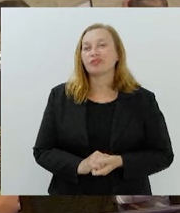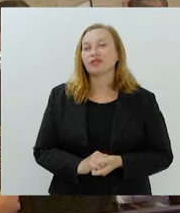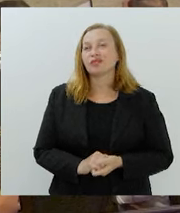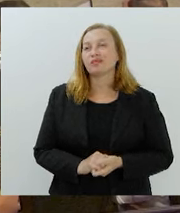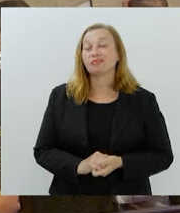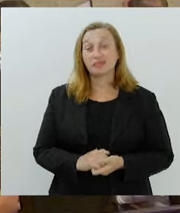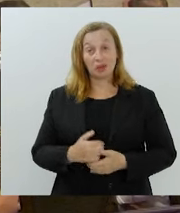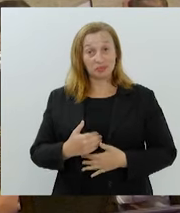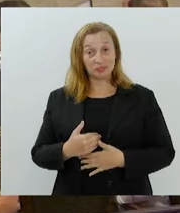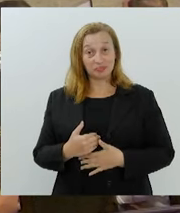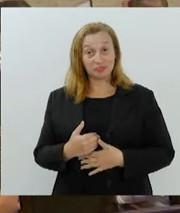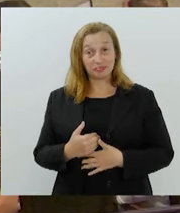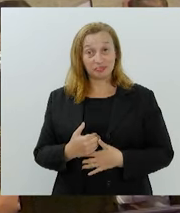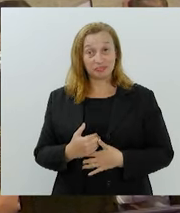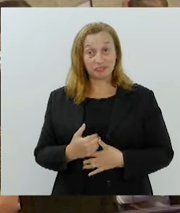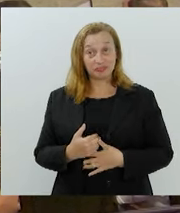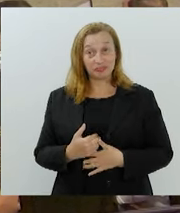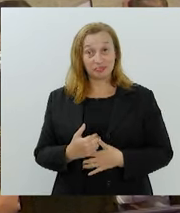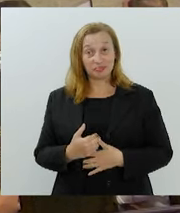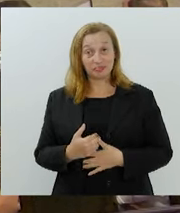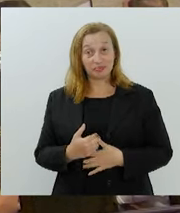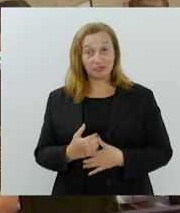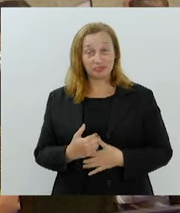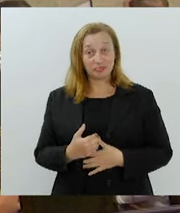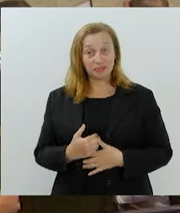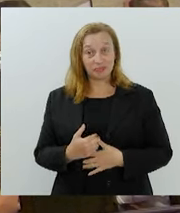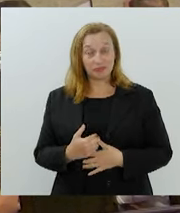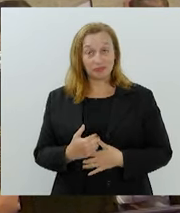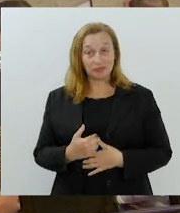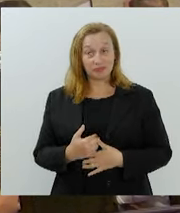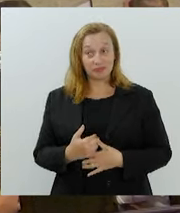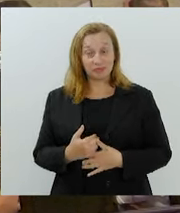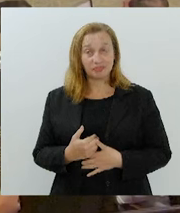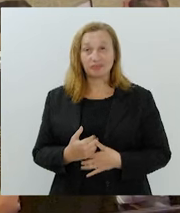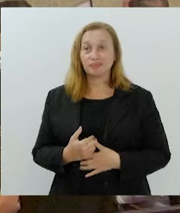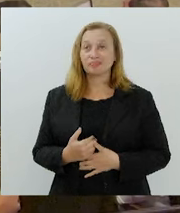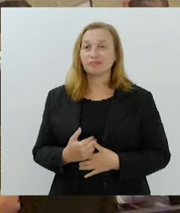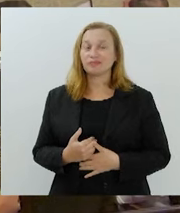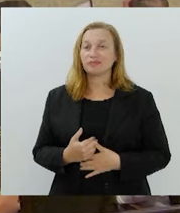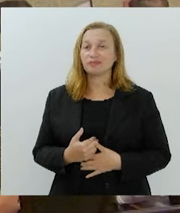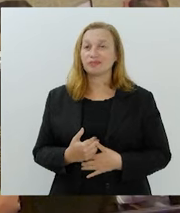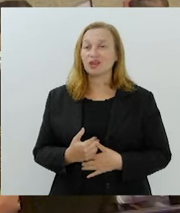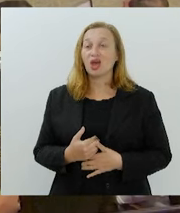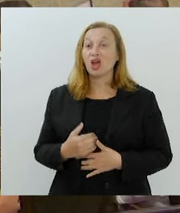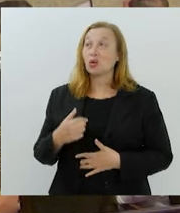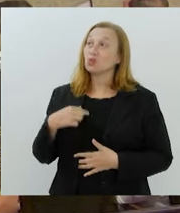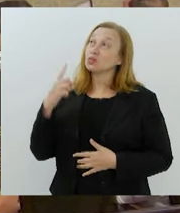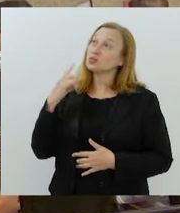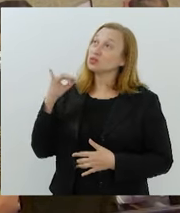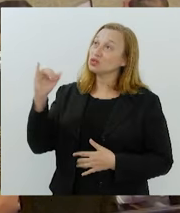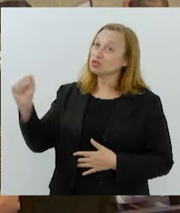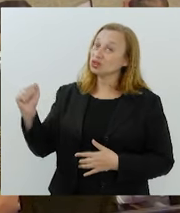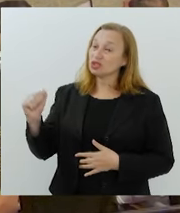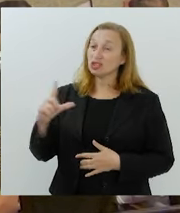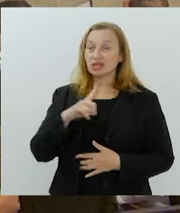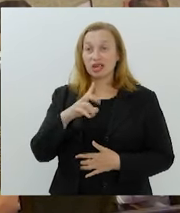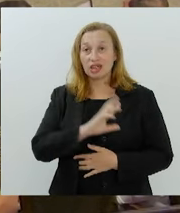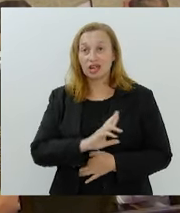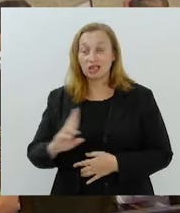Eu, no meu ateísmo, digo que um dia eu terei religião quando o